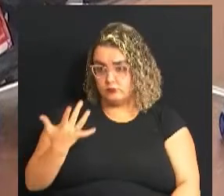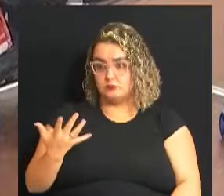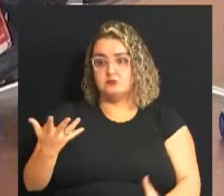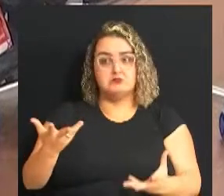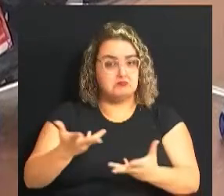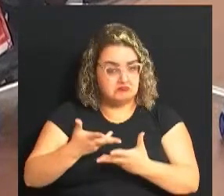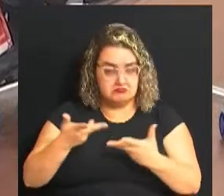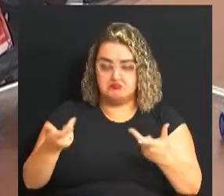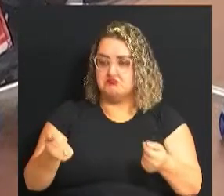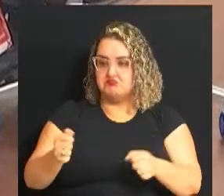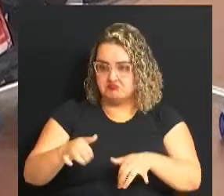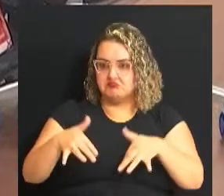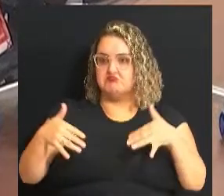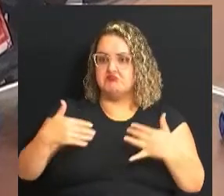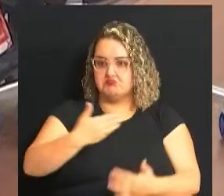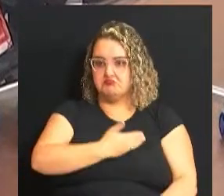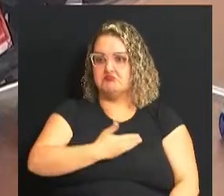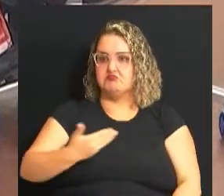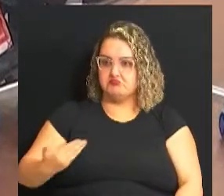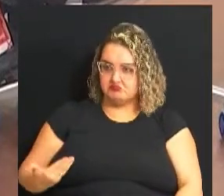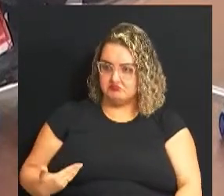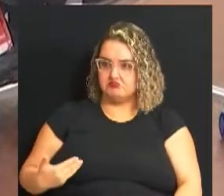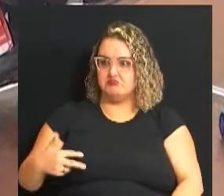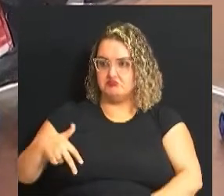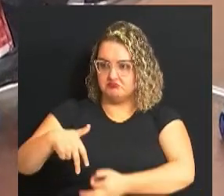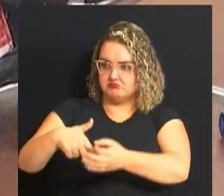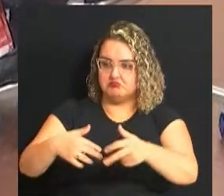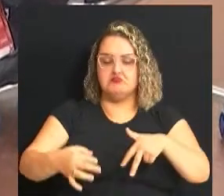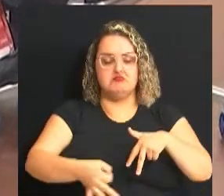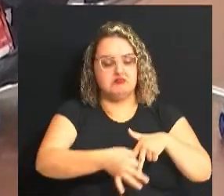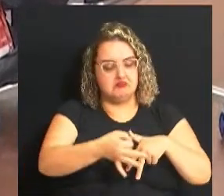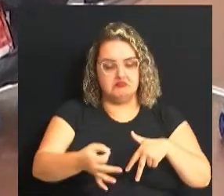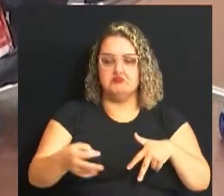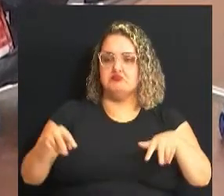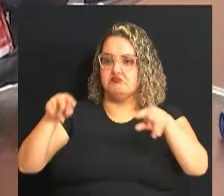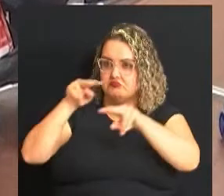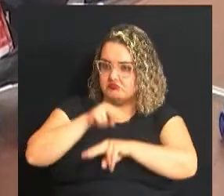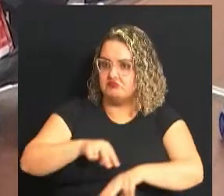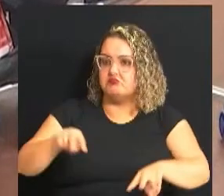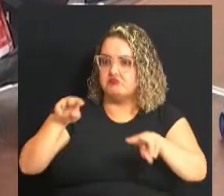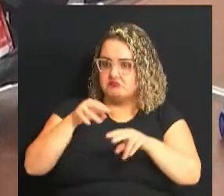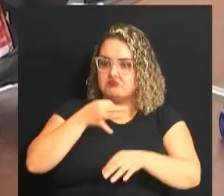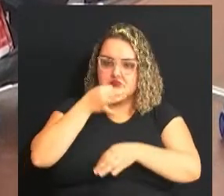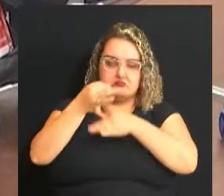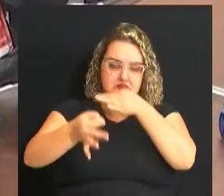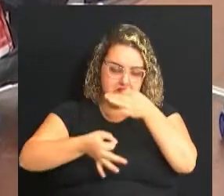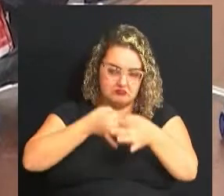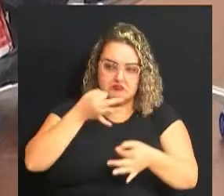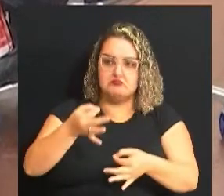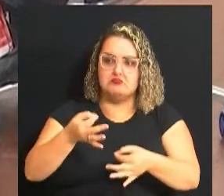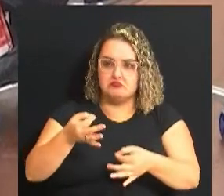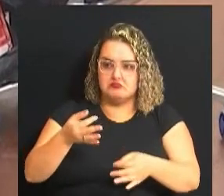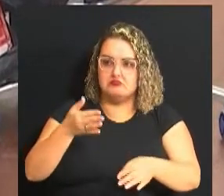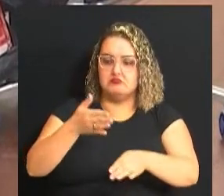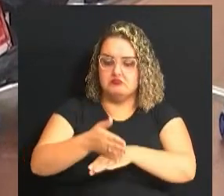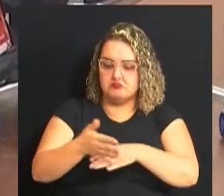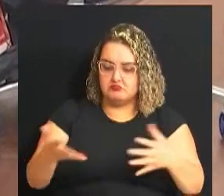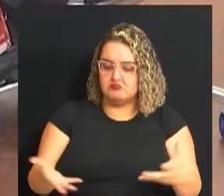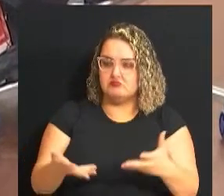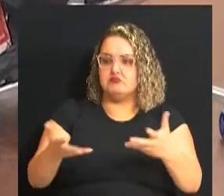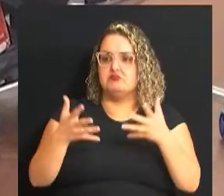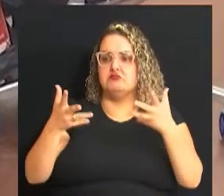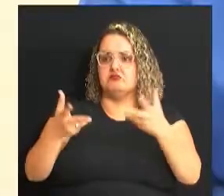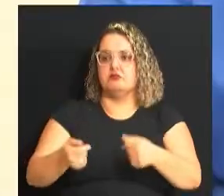audiência pública, com as posições colocadas, com as visões e as contribuições de todos. Então,